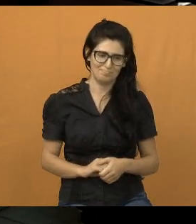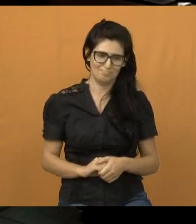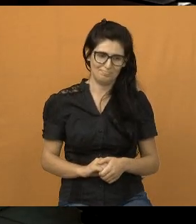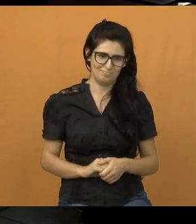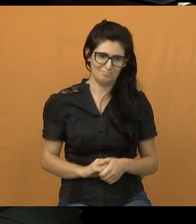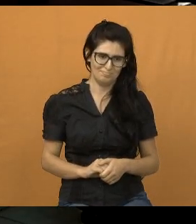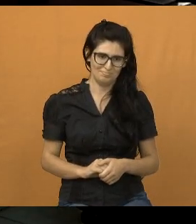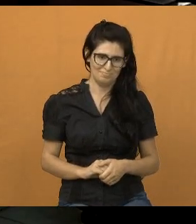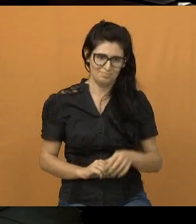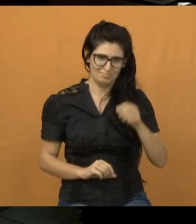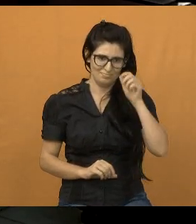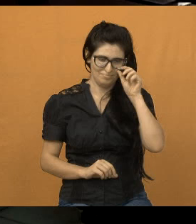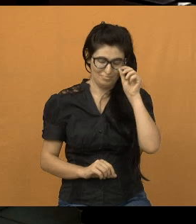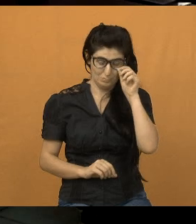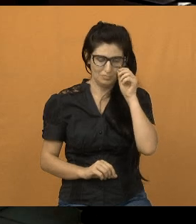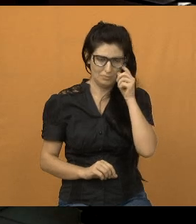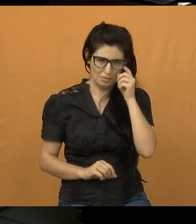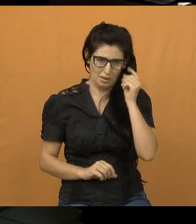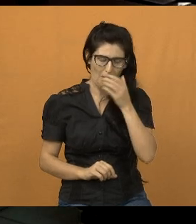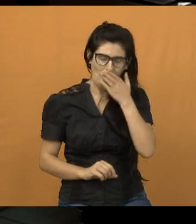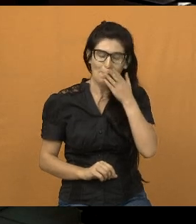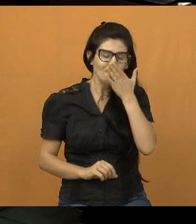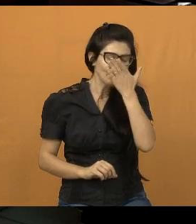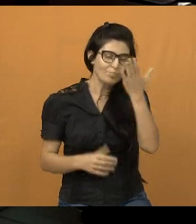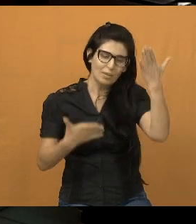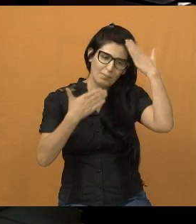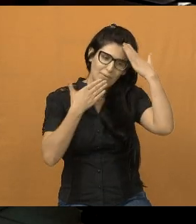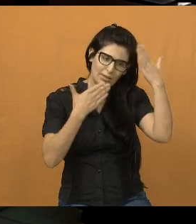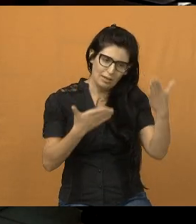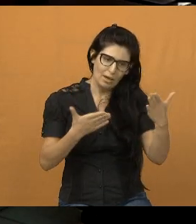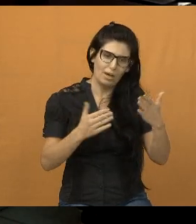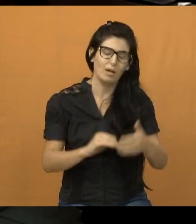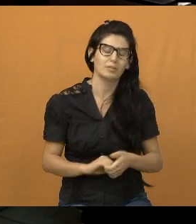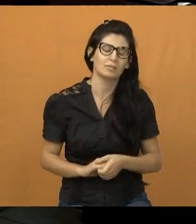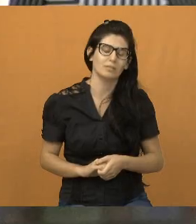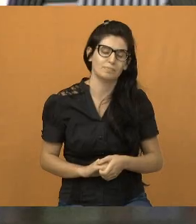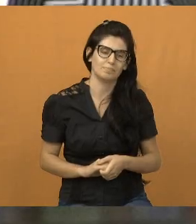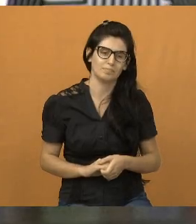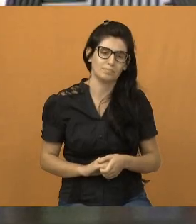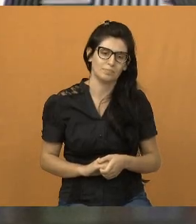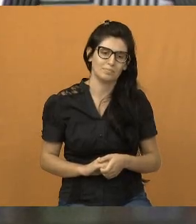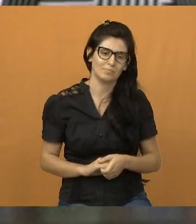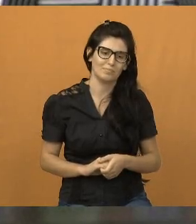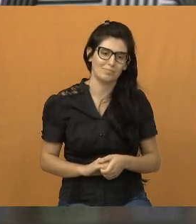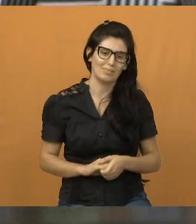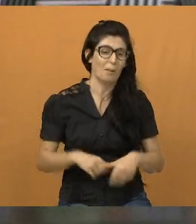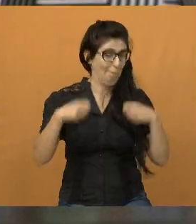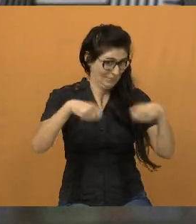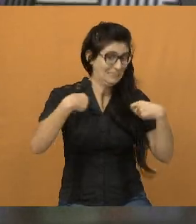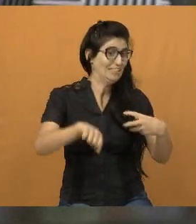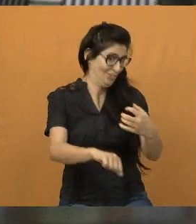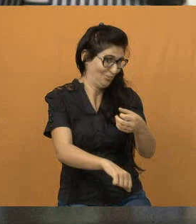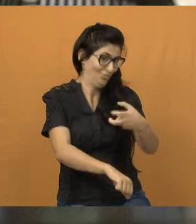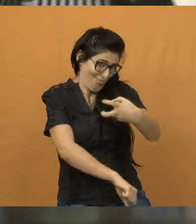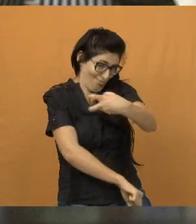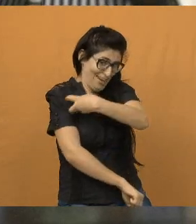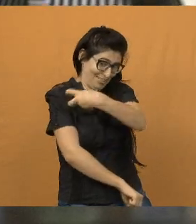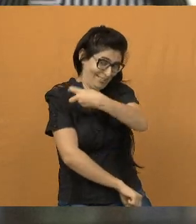A gente só quer, então, agradecer e falar para o diretor Burchal, eu vou tomar a vacina.